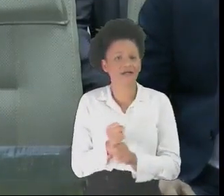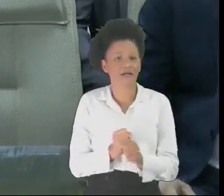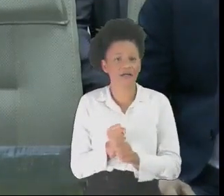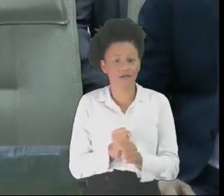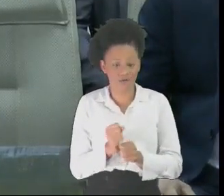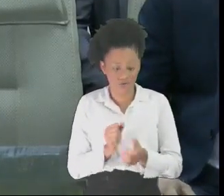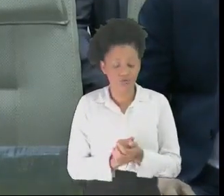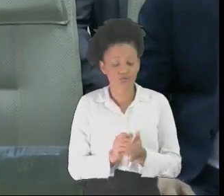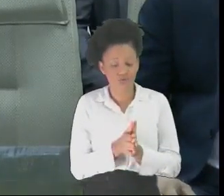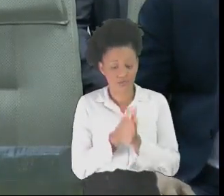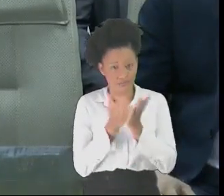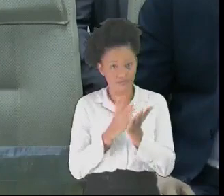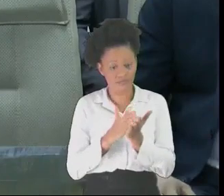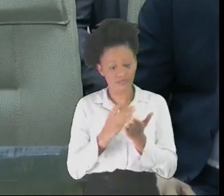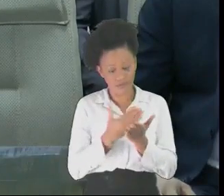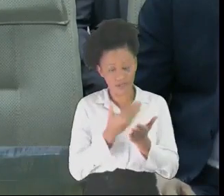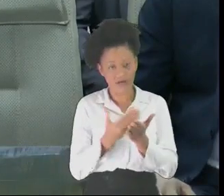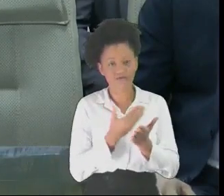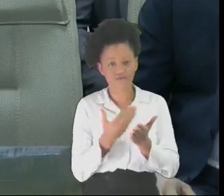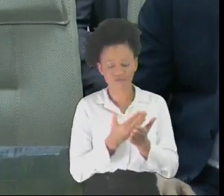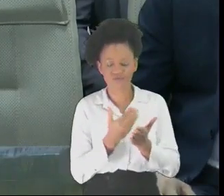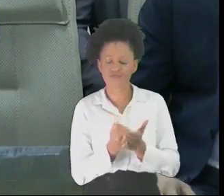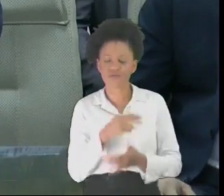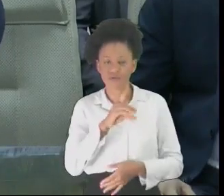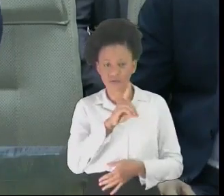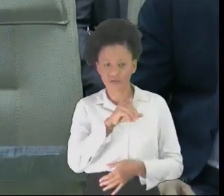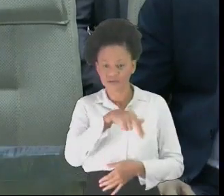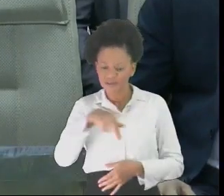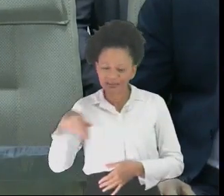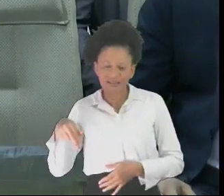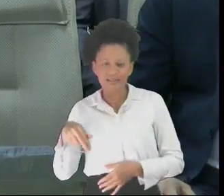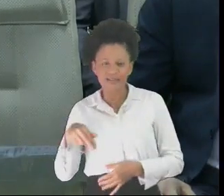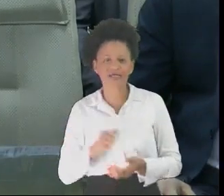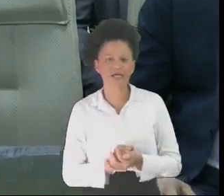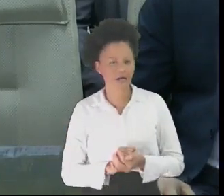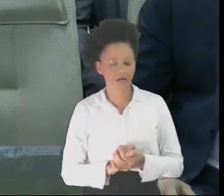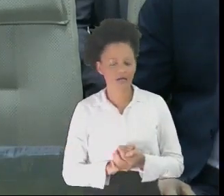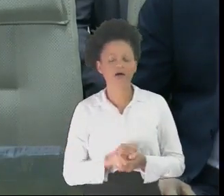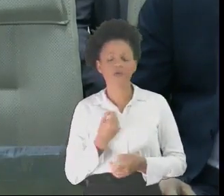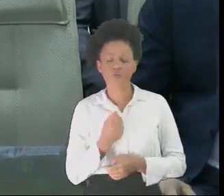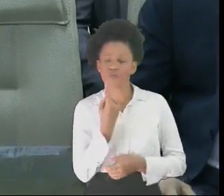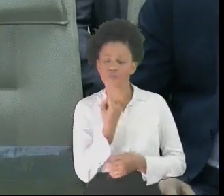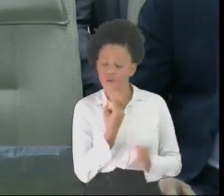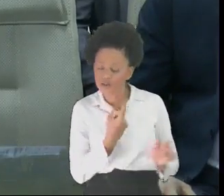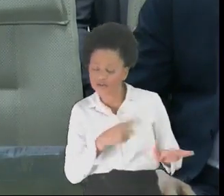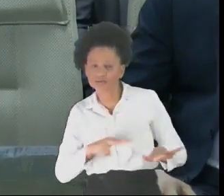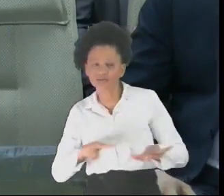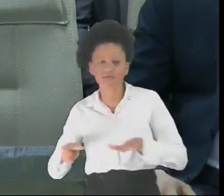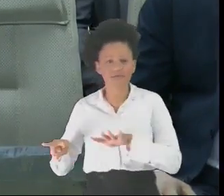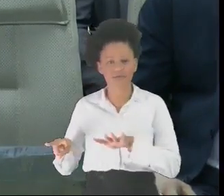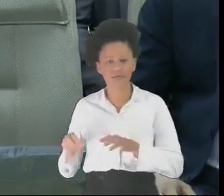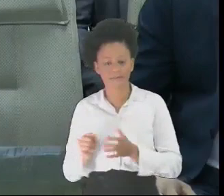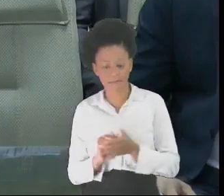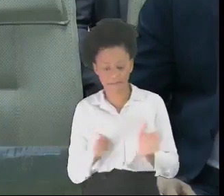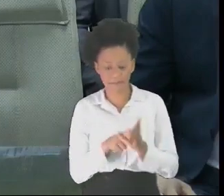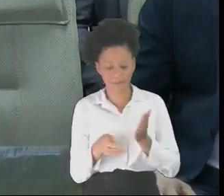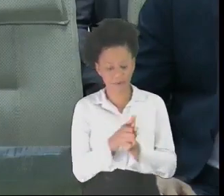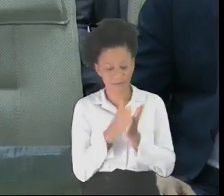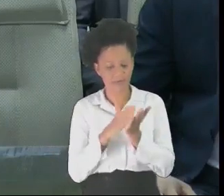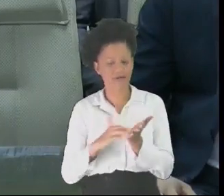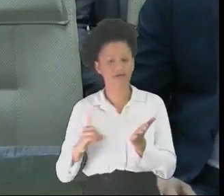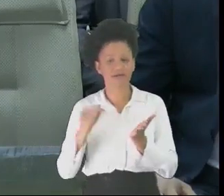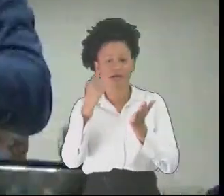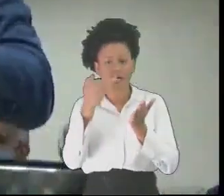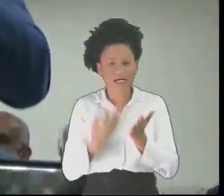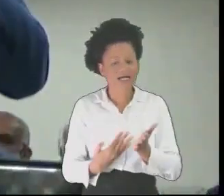livro de Daniel, 9:27, diz que é uma semana. Uma semana na Bíblia, a própria Bíblia explica que